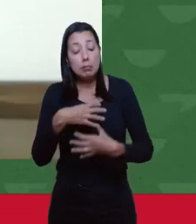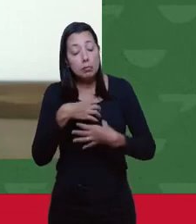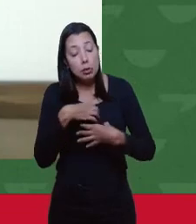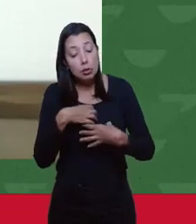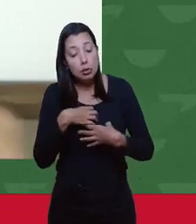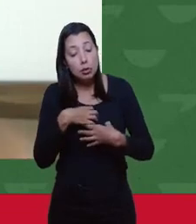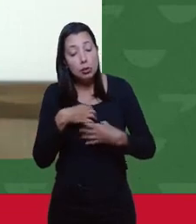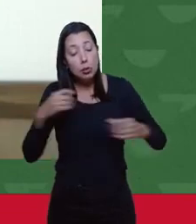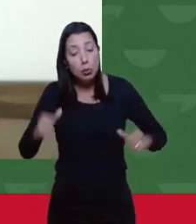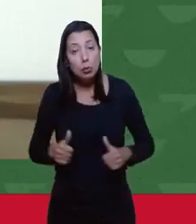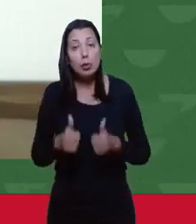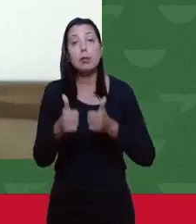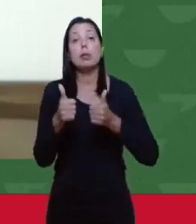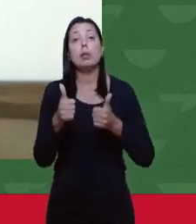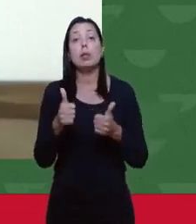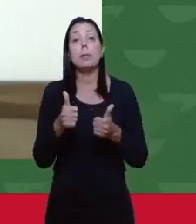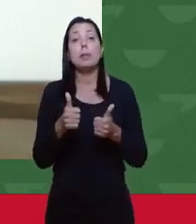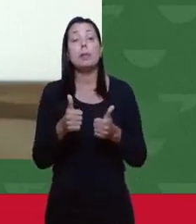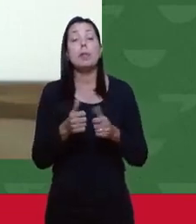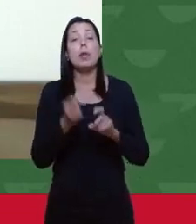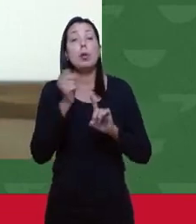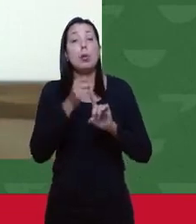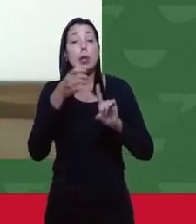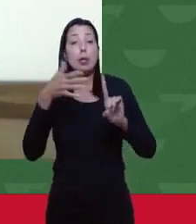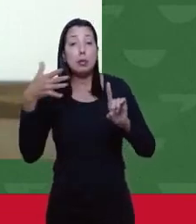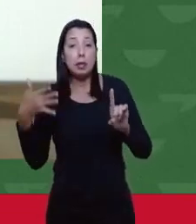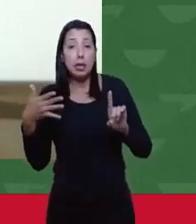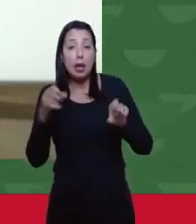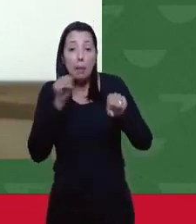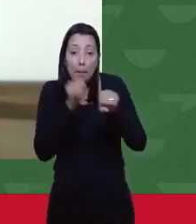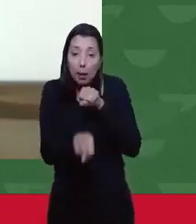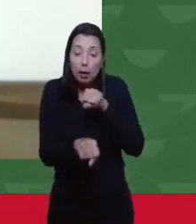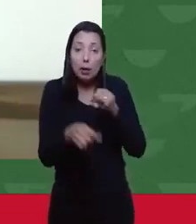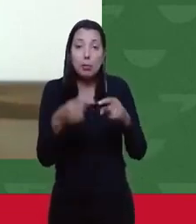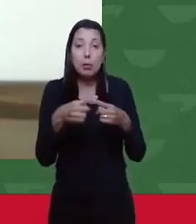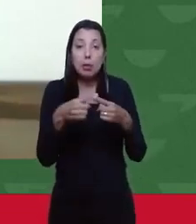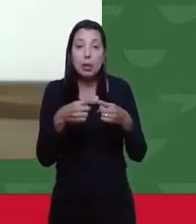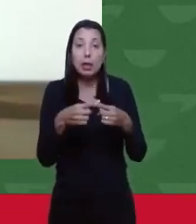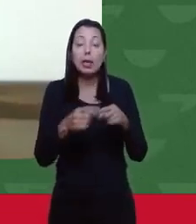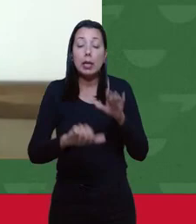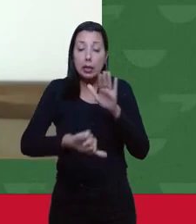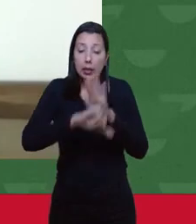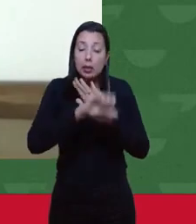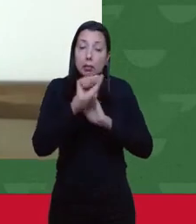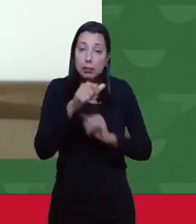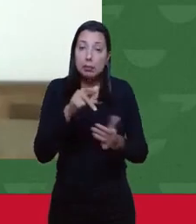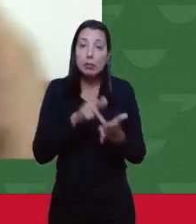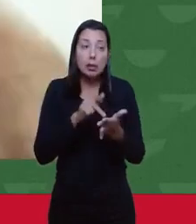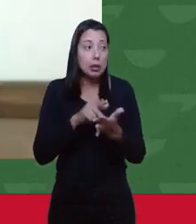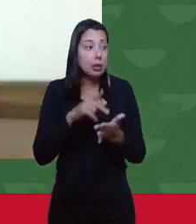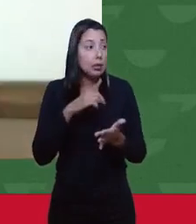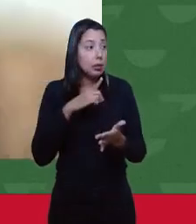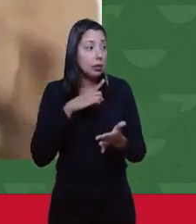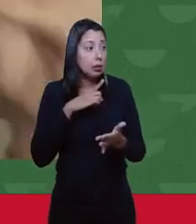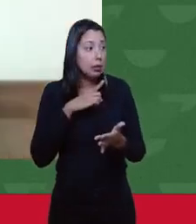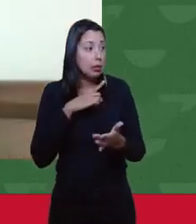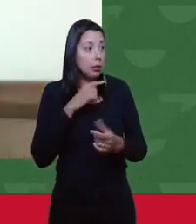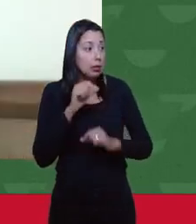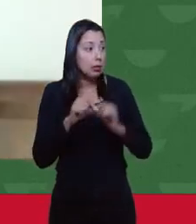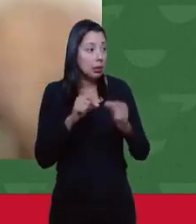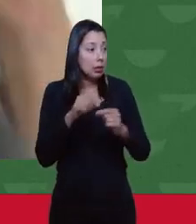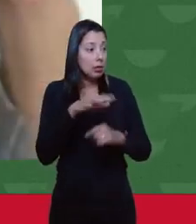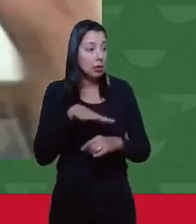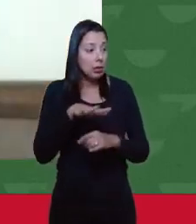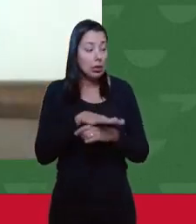gente qualificar o LGBTcídio como um crime que, de fato, tem nome,